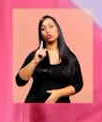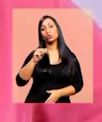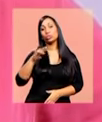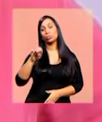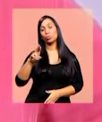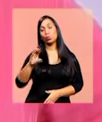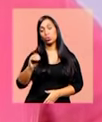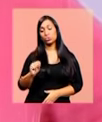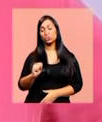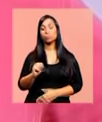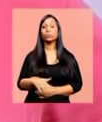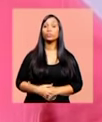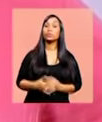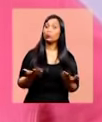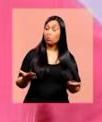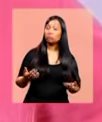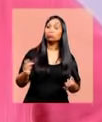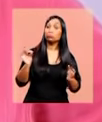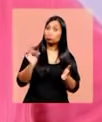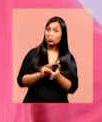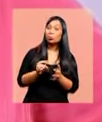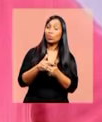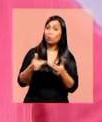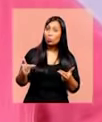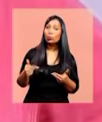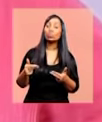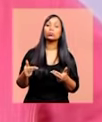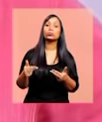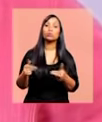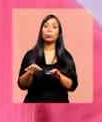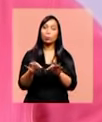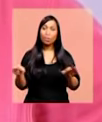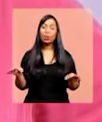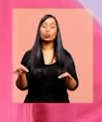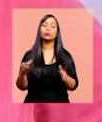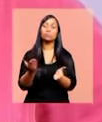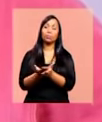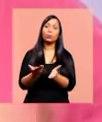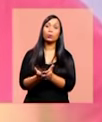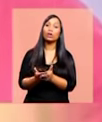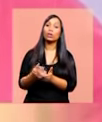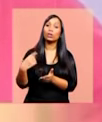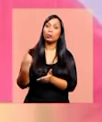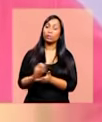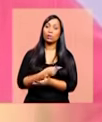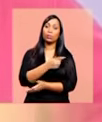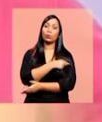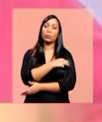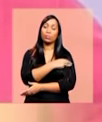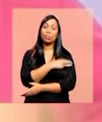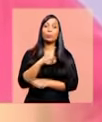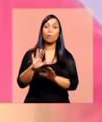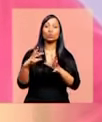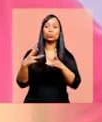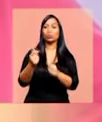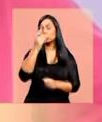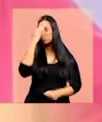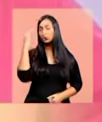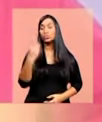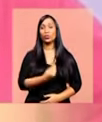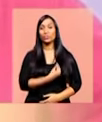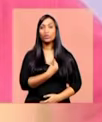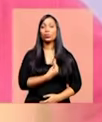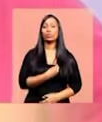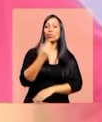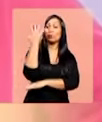biogeoquímicos. Na verdade, é algo bastante superficial que a gente vê no ensino médio, mas todos nós, seres vivos, seja